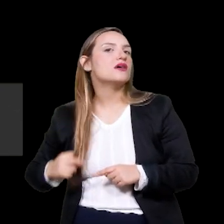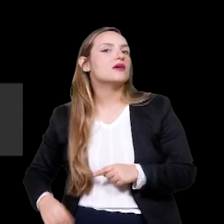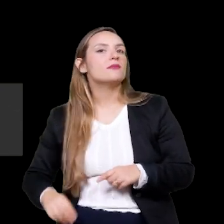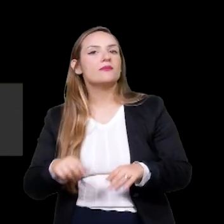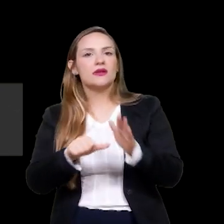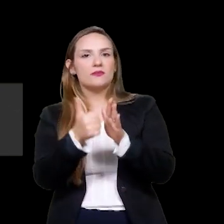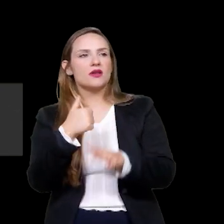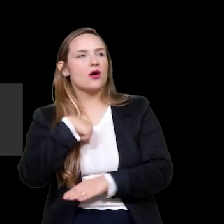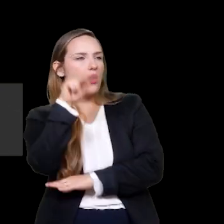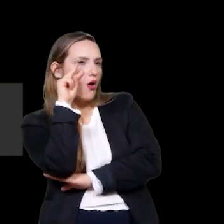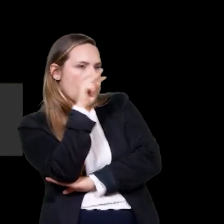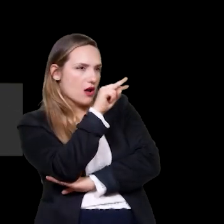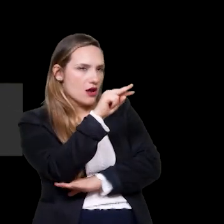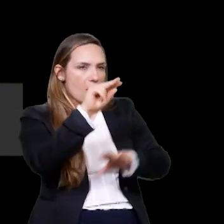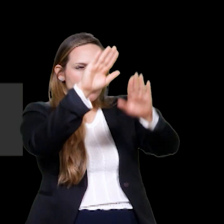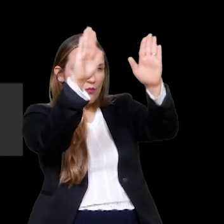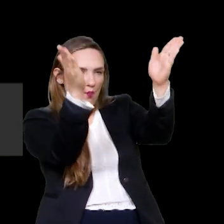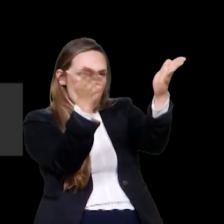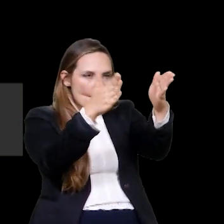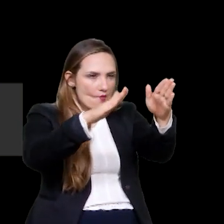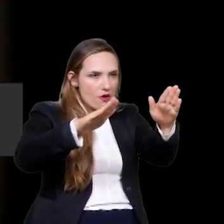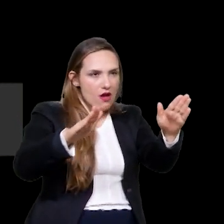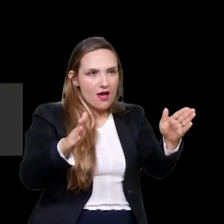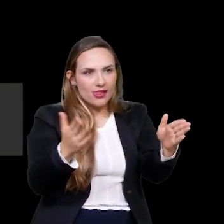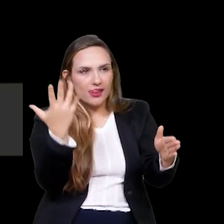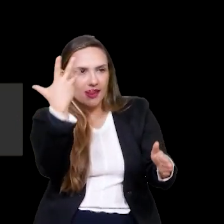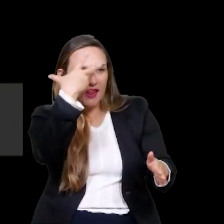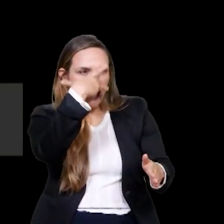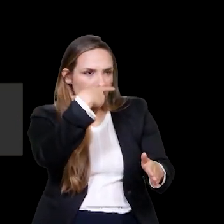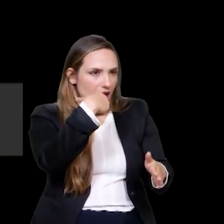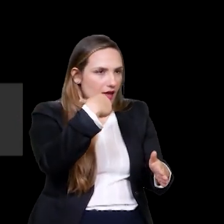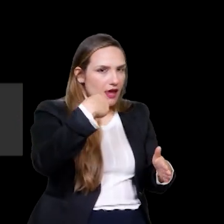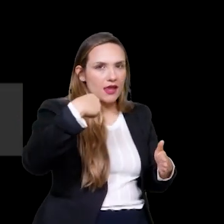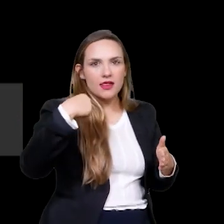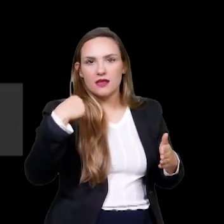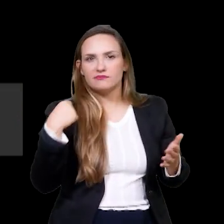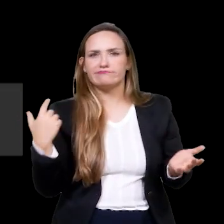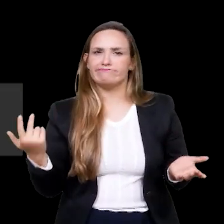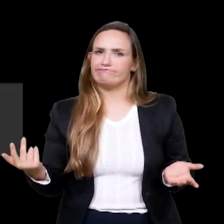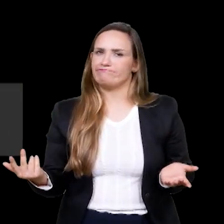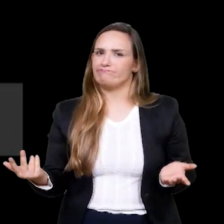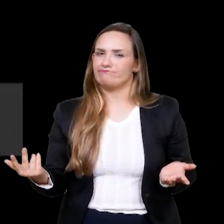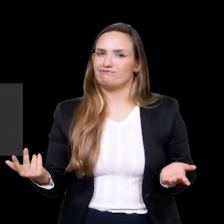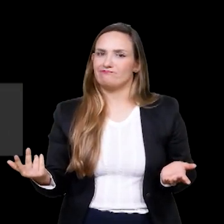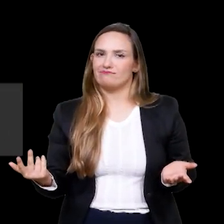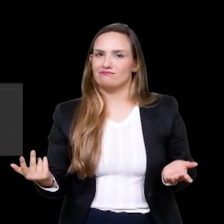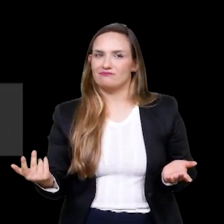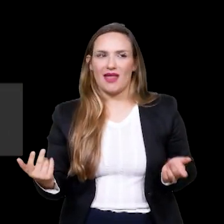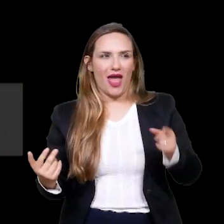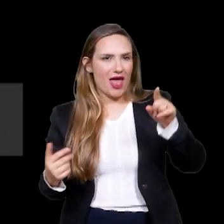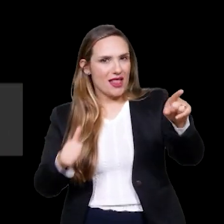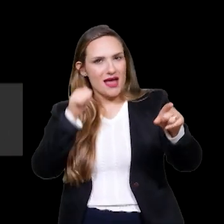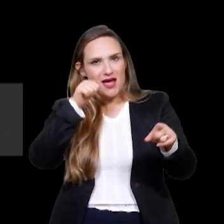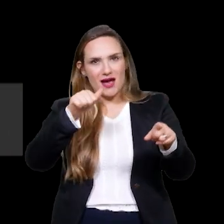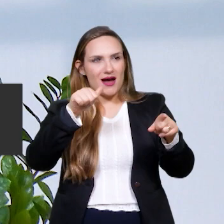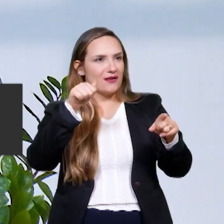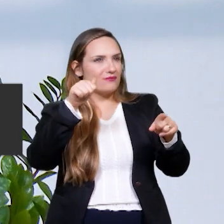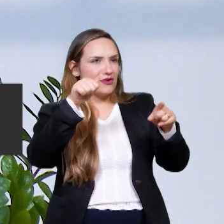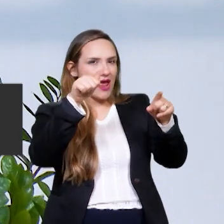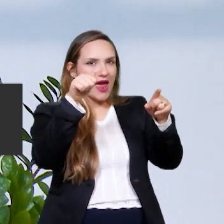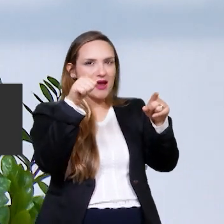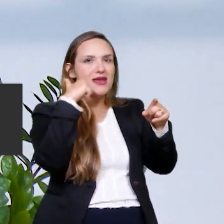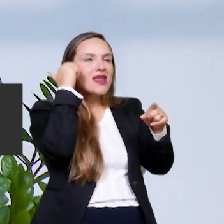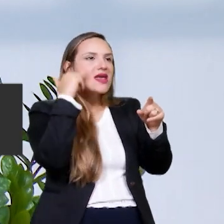não é a capacidade dela, e sim as suas curvas. A mulata sensual, né? Então é muito mais do que uma mulata